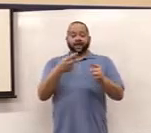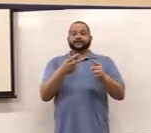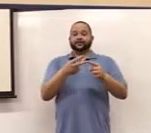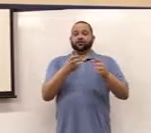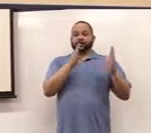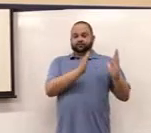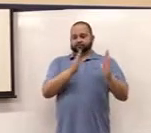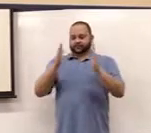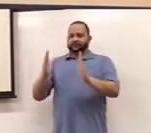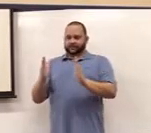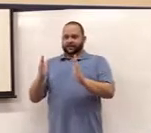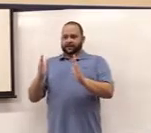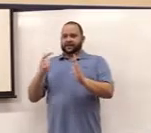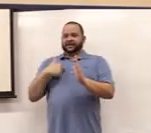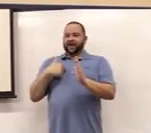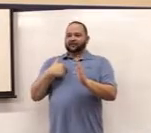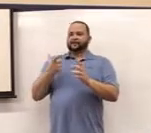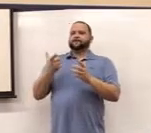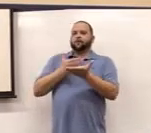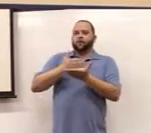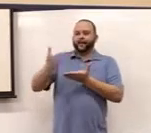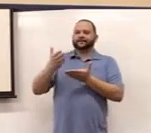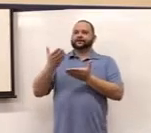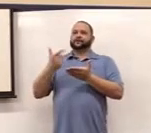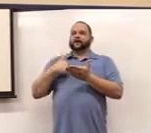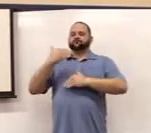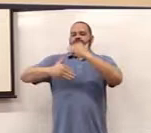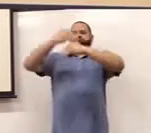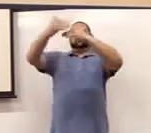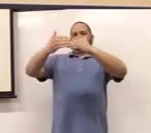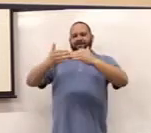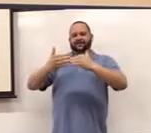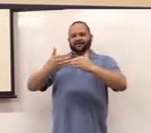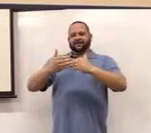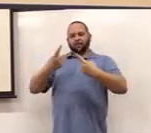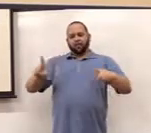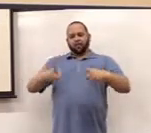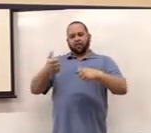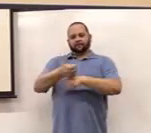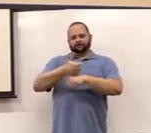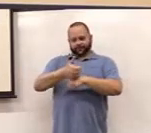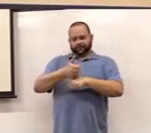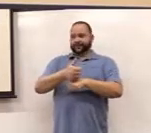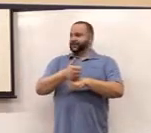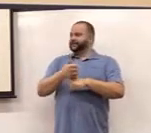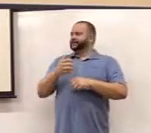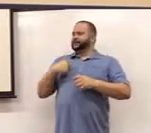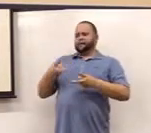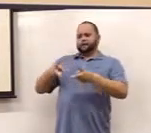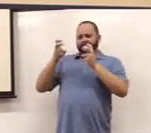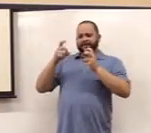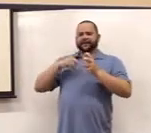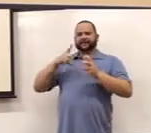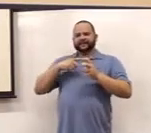fase de consolidação da carreira dele. A gente vê que ele tem basicamente uma grande obra por ano,